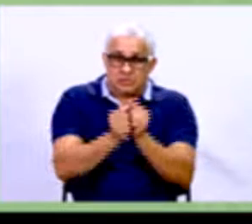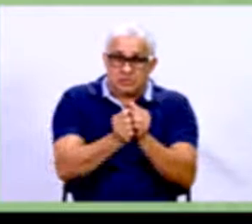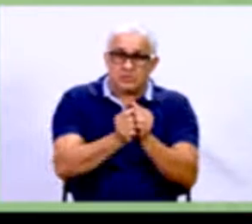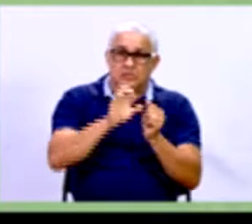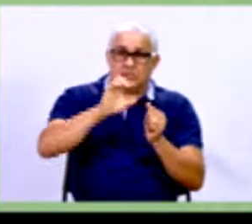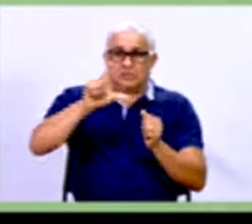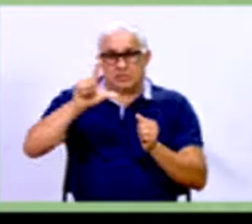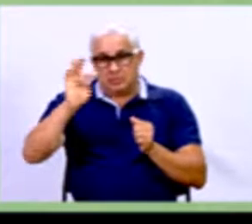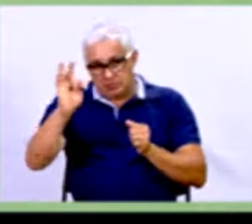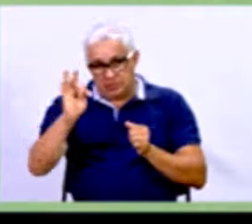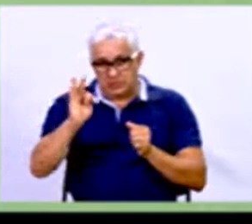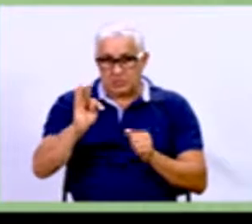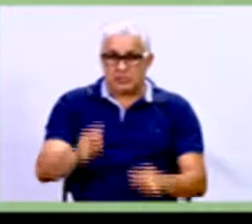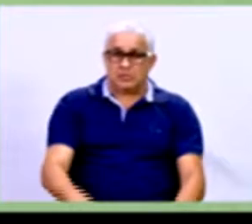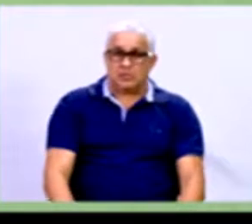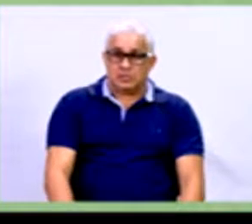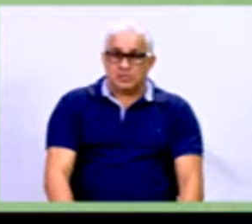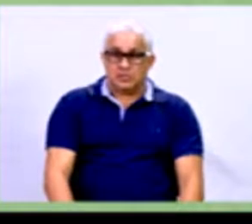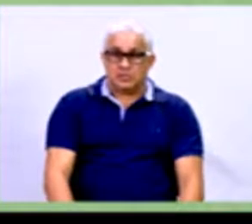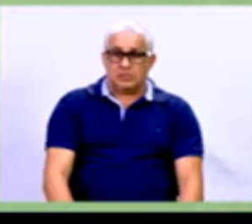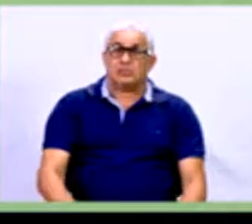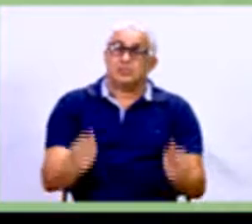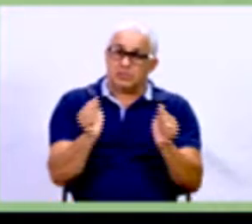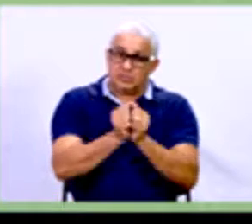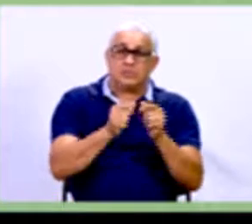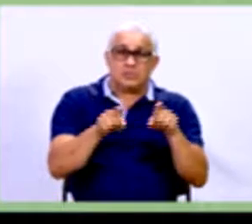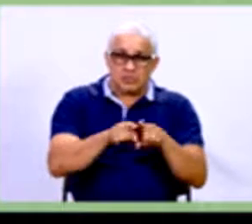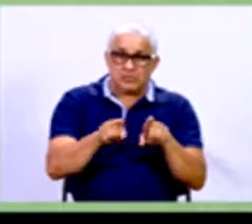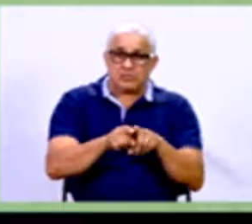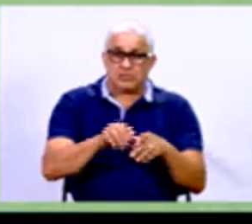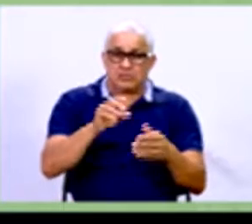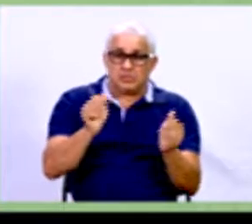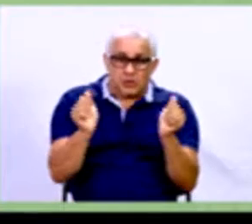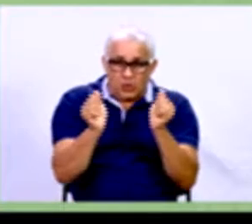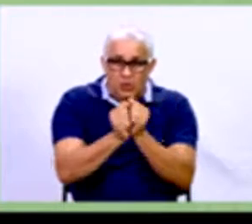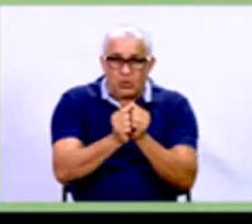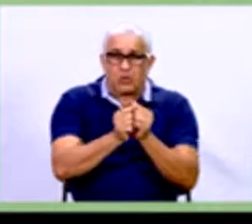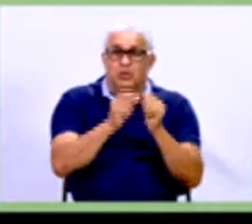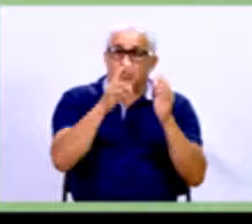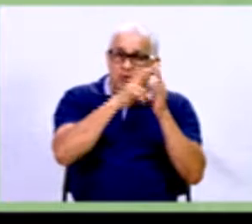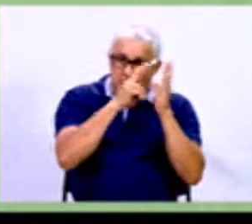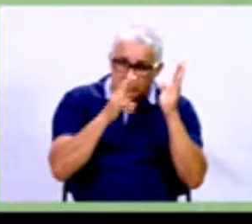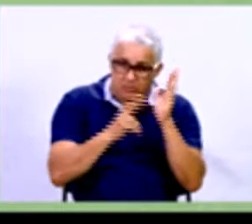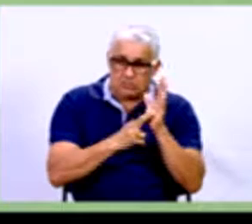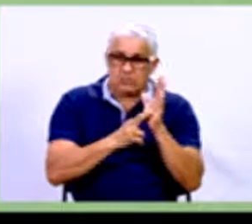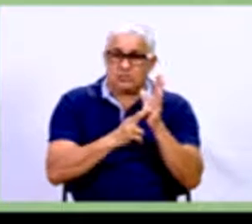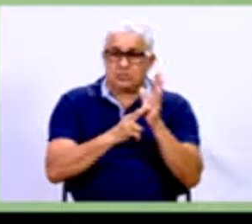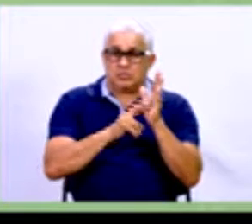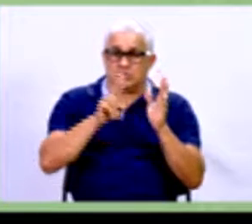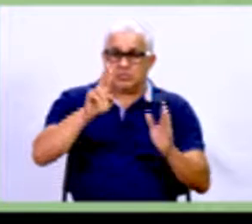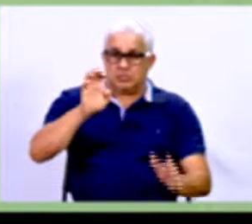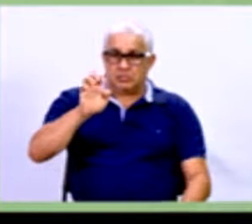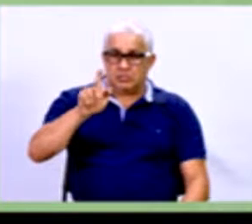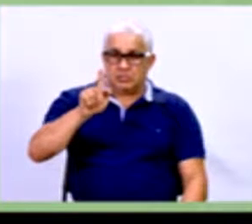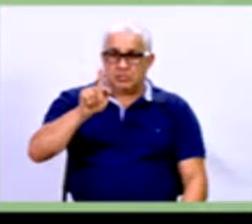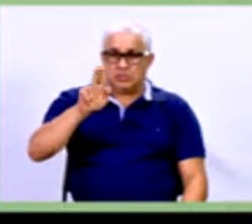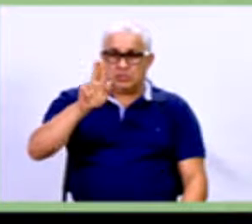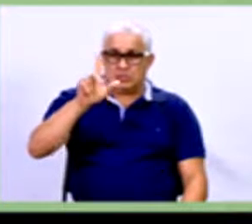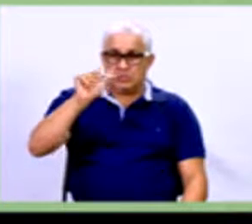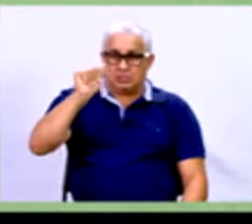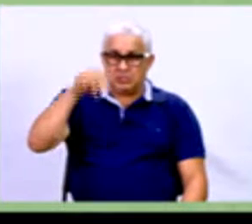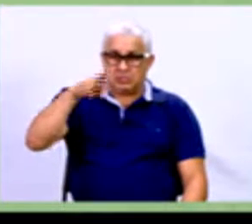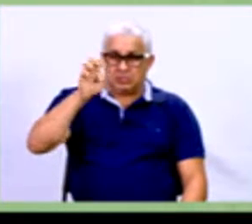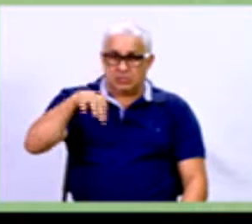lei de trabalho, né? E com elas surgiram anexas às normas regulamentadoras. Elas são chamadas também de NRs,